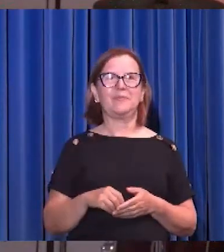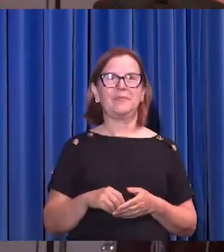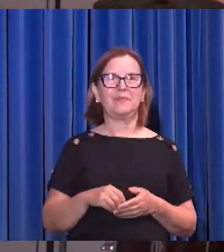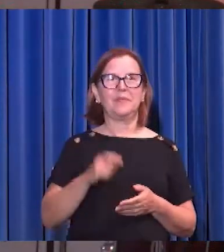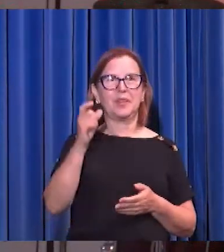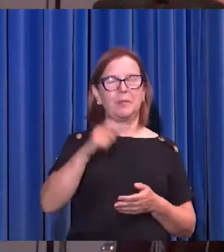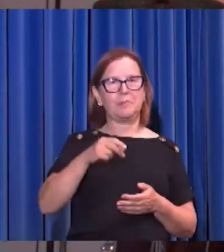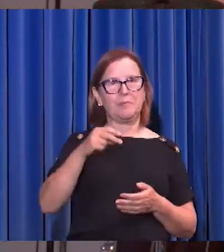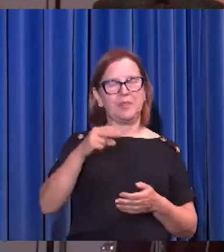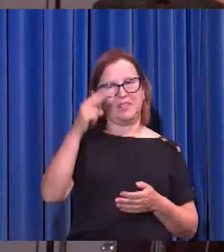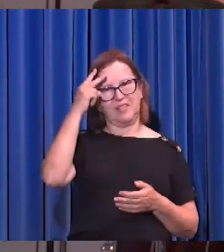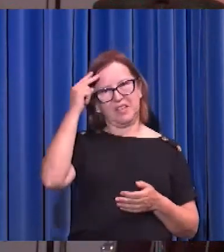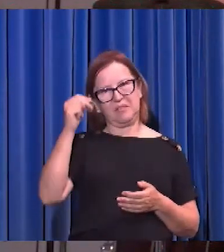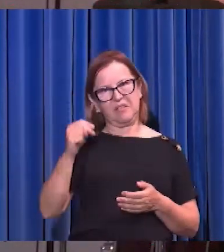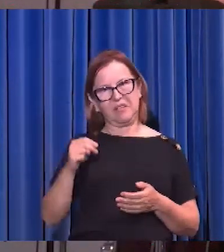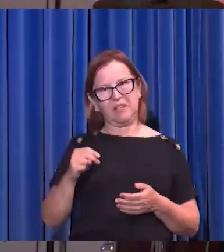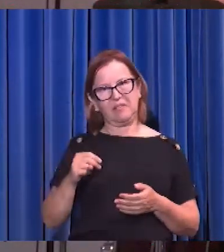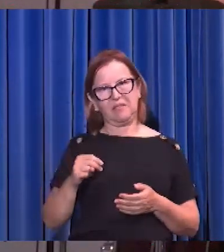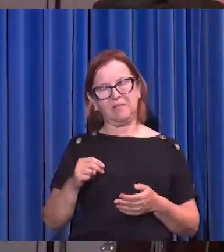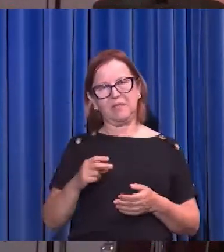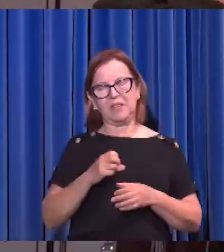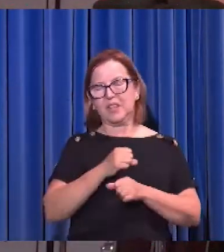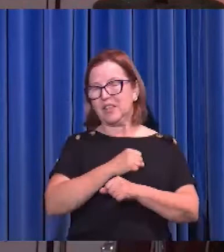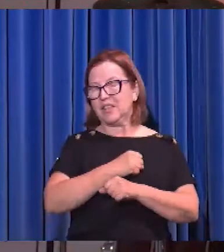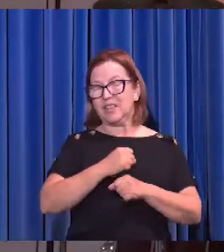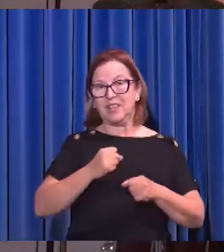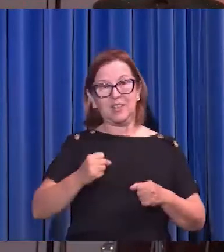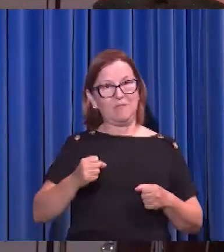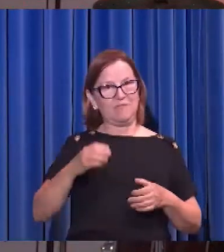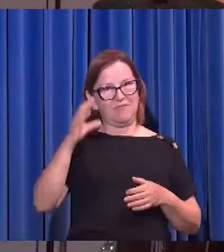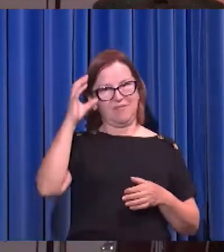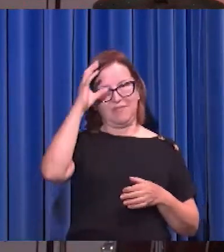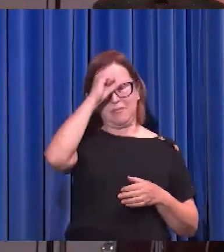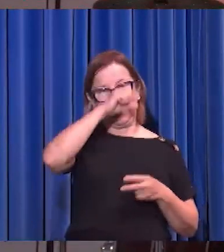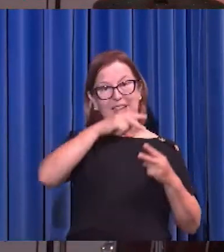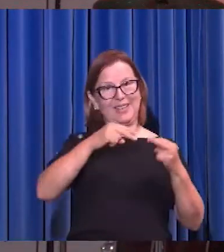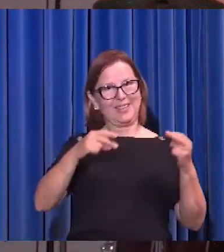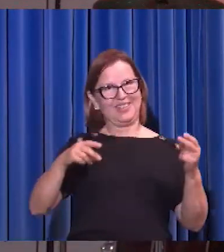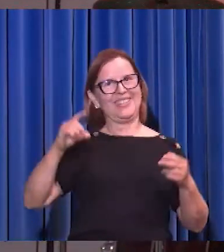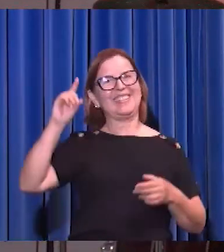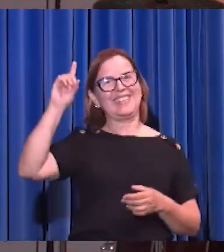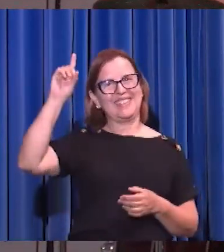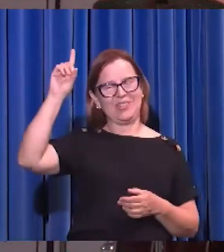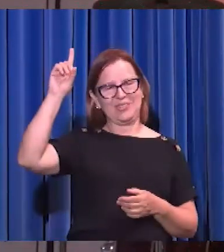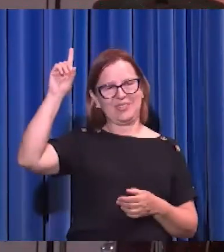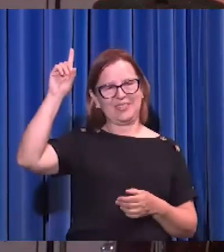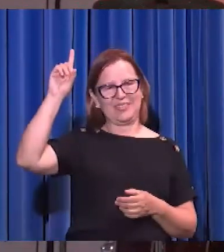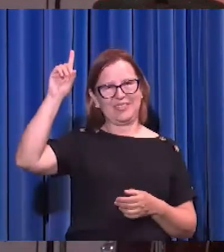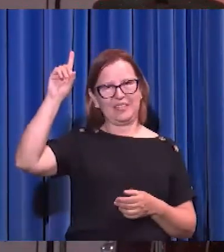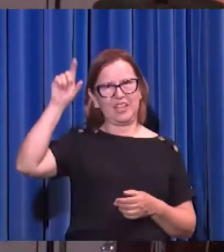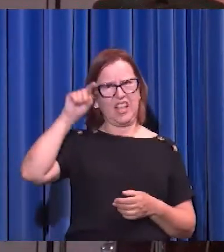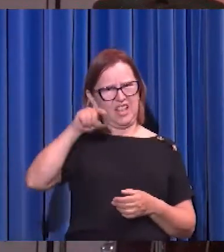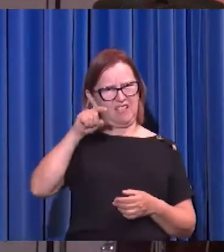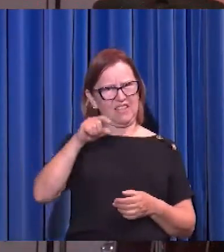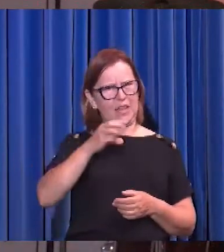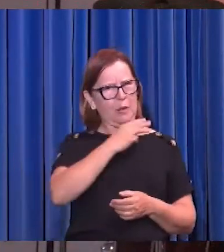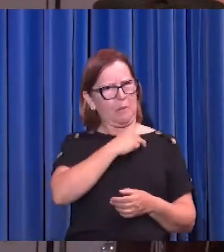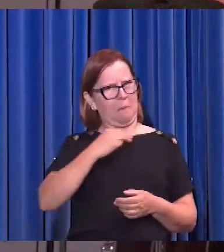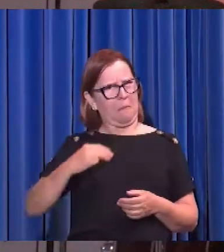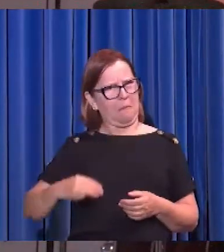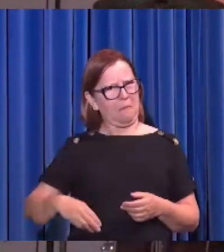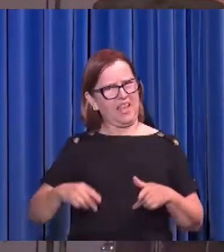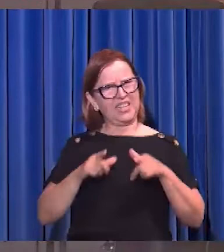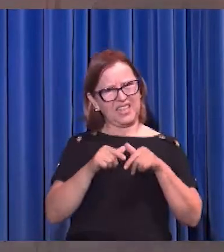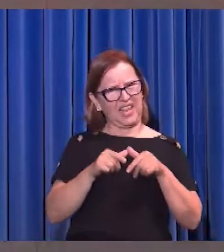natural não tem capacidade por si só de compreender as coisas de Deus. Tu és mestre em Israel e não compreende